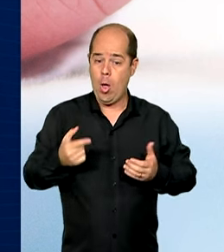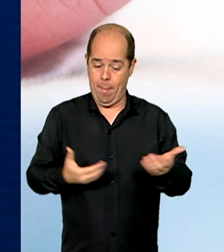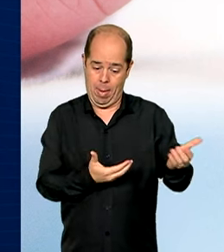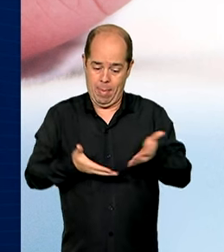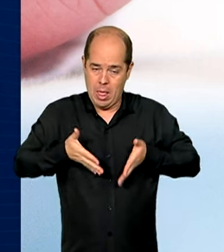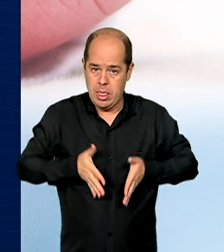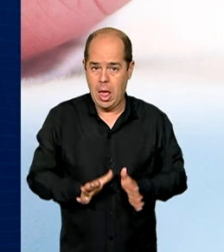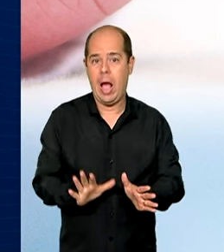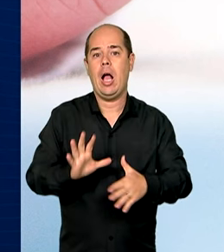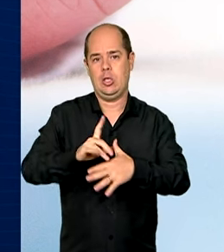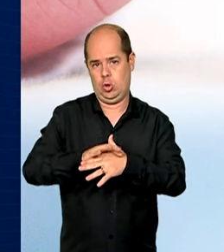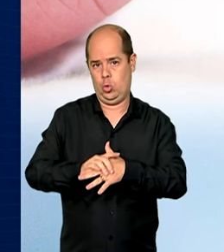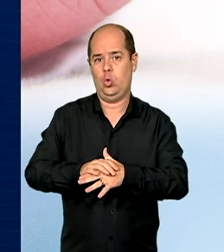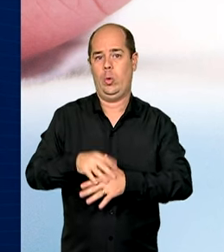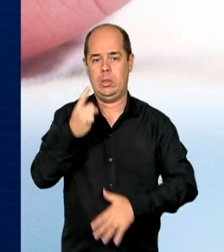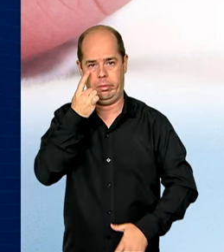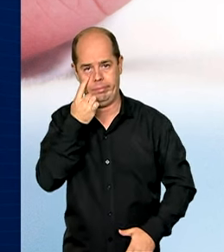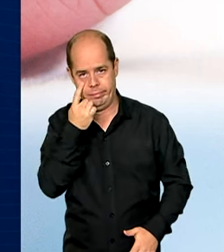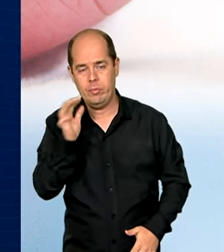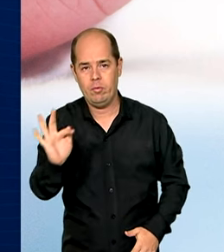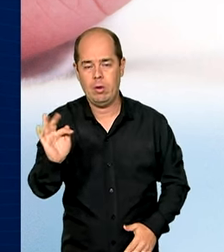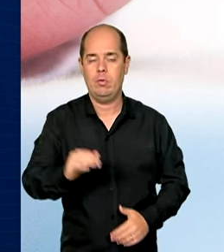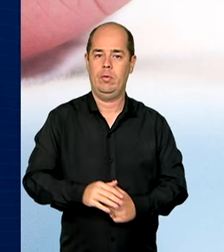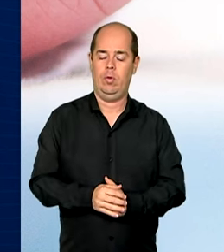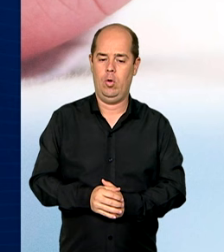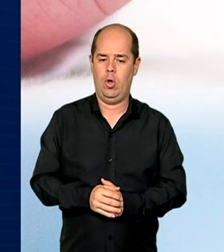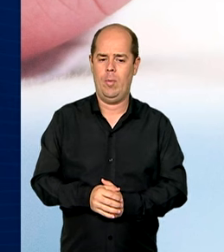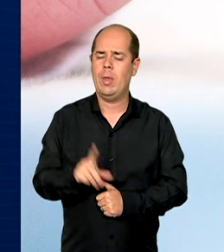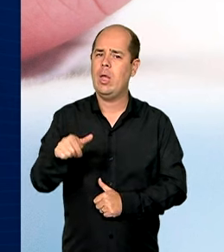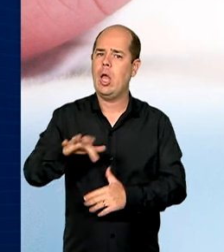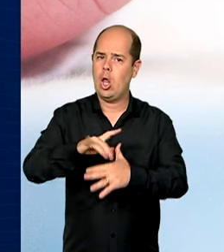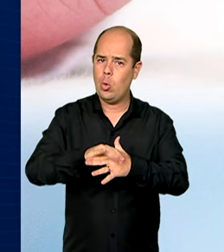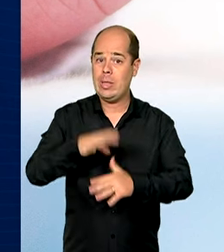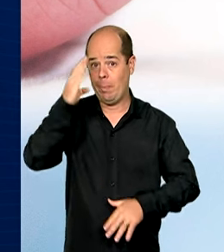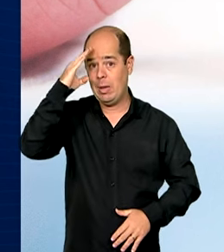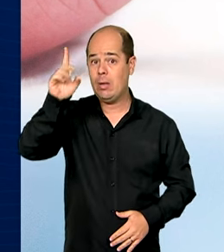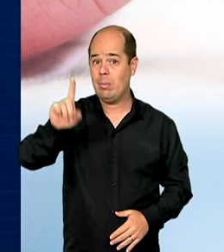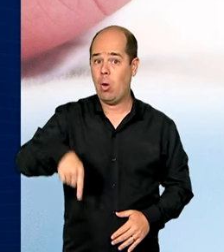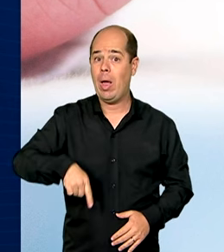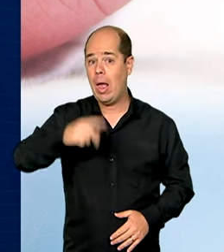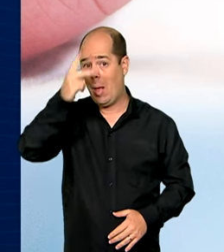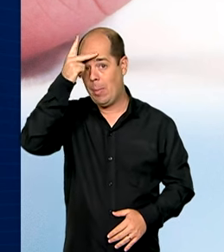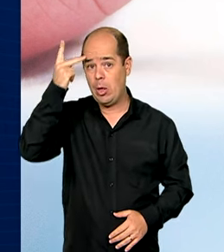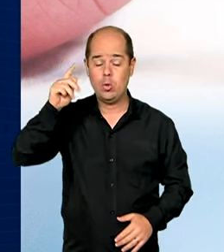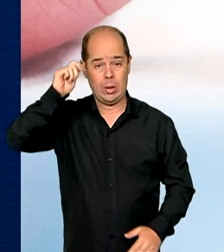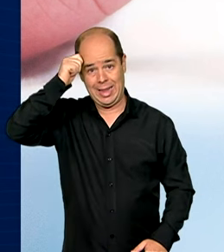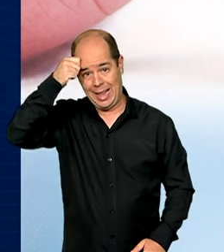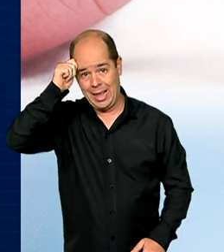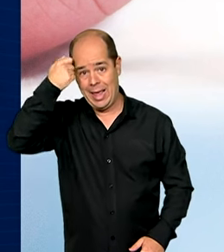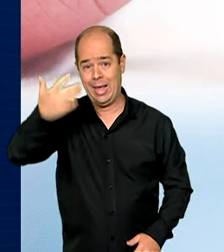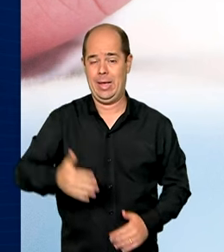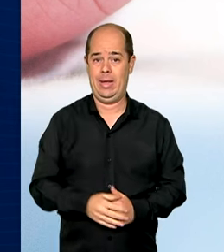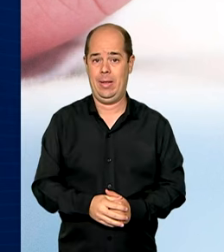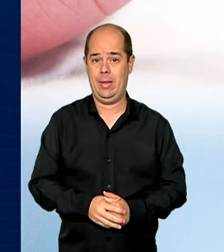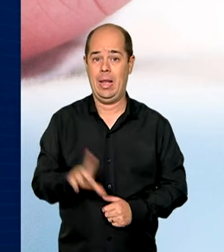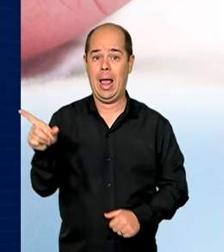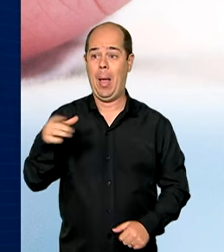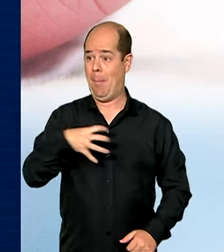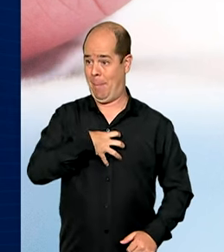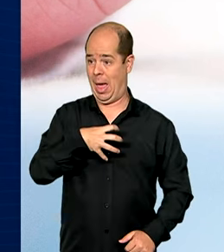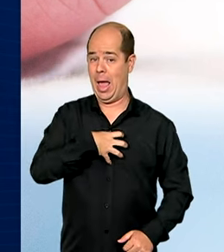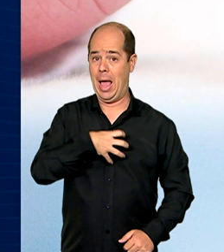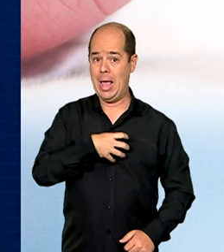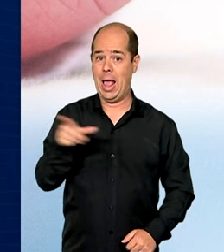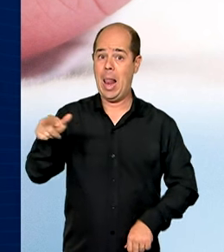patologia. A doença ocorre principalmente entre a população negra. A Bahia concentra o maior número de